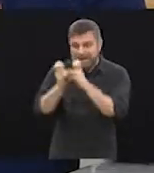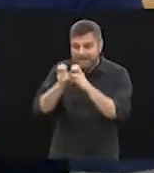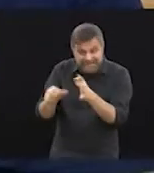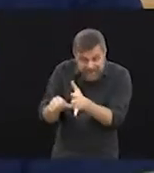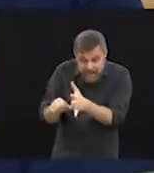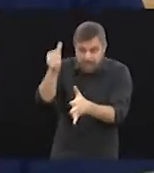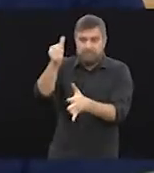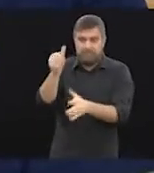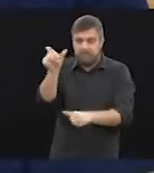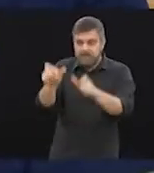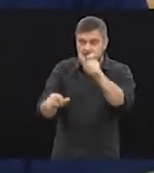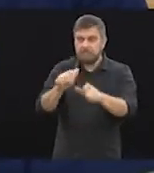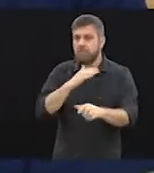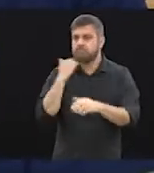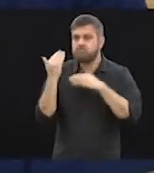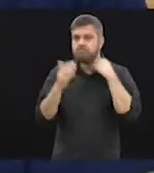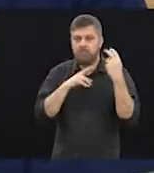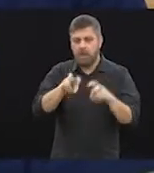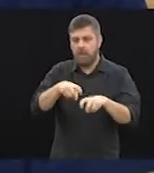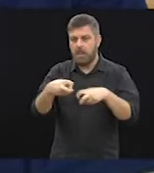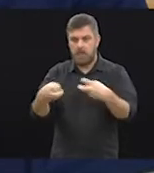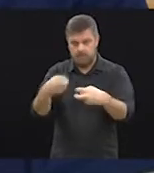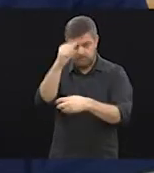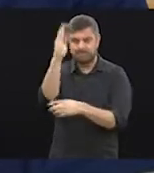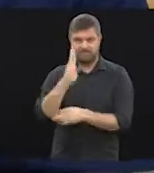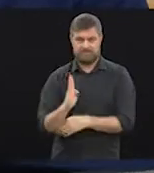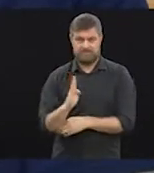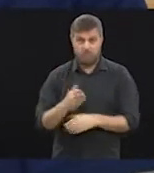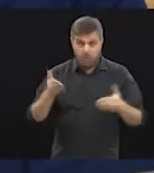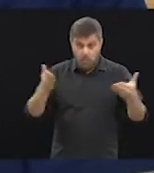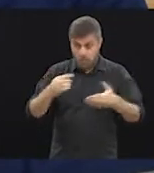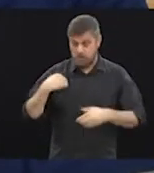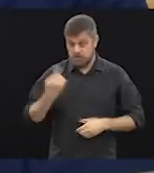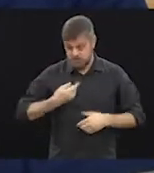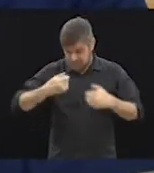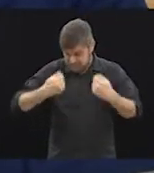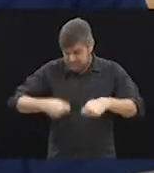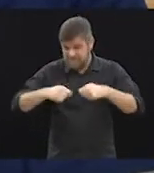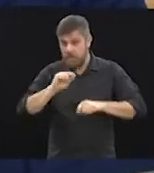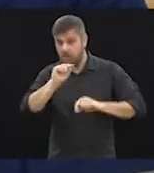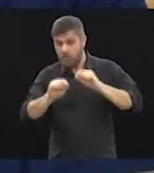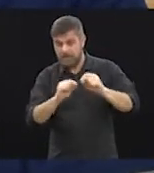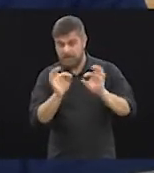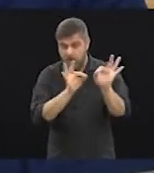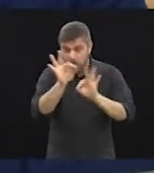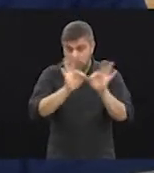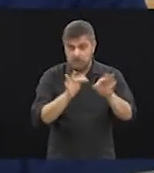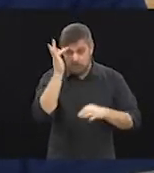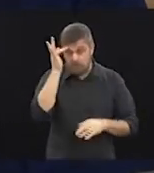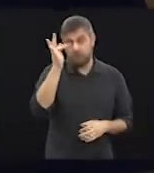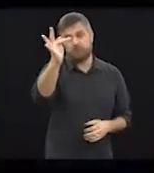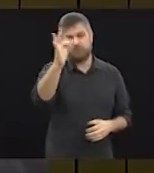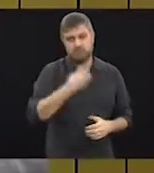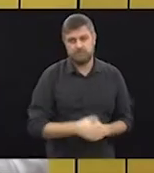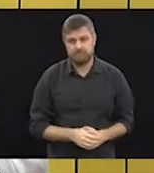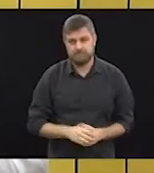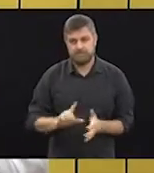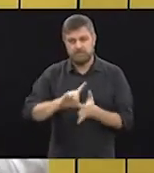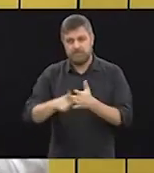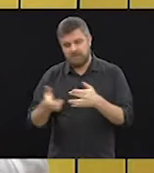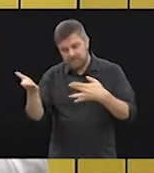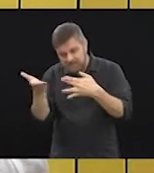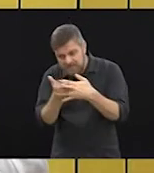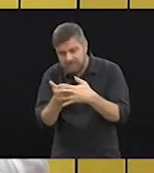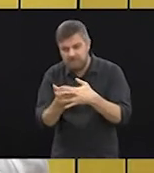câncer já é a primeira causa de morte no Brasil e hoje nós precisamos trabalhar um projeto de futuro. Depois